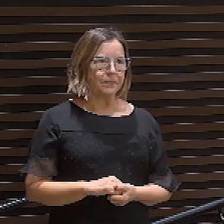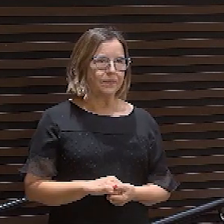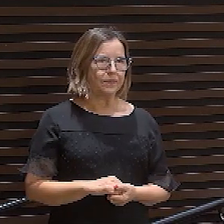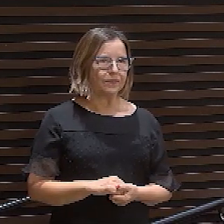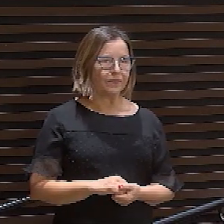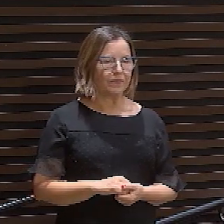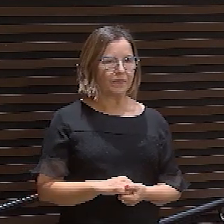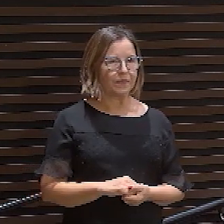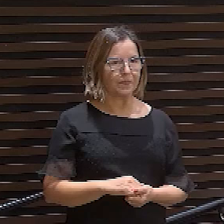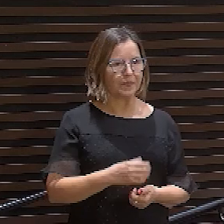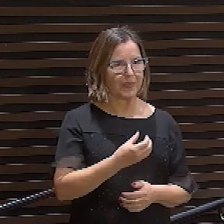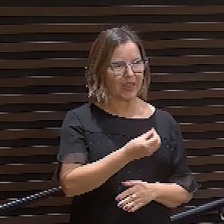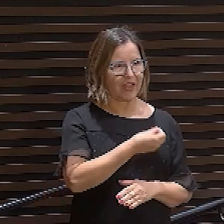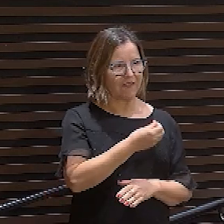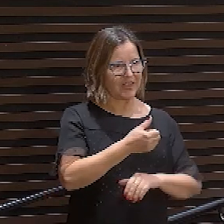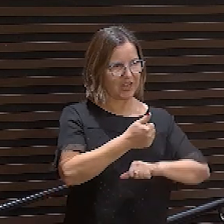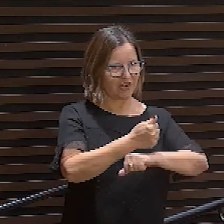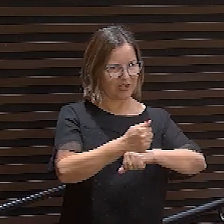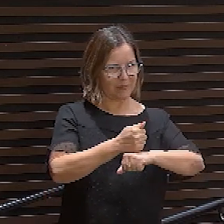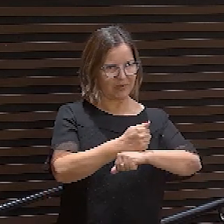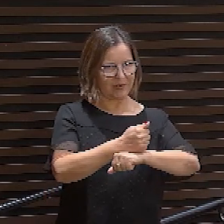A vida de Abraão